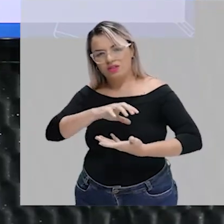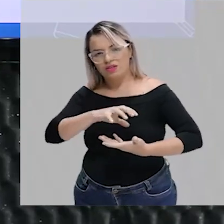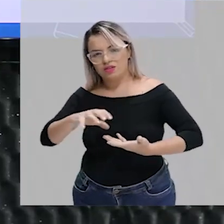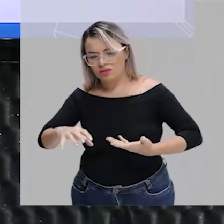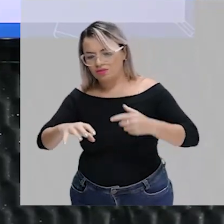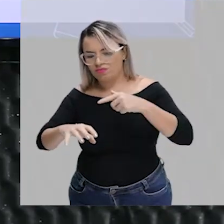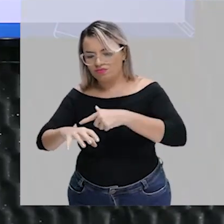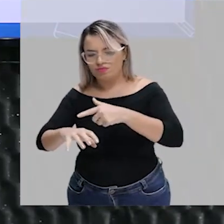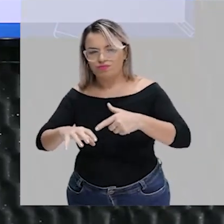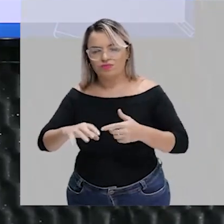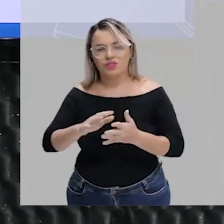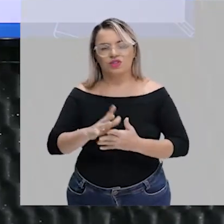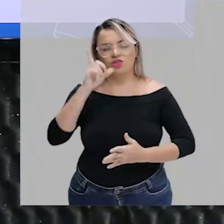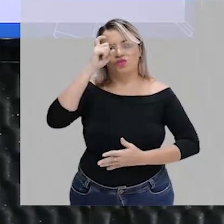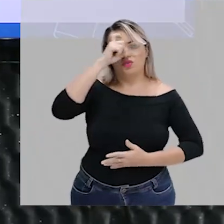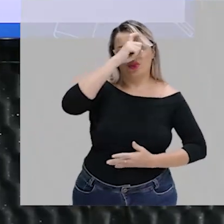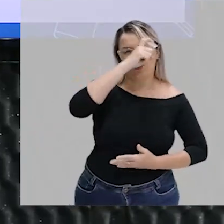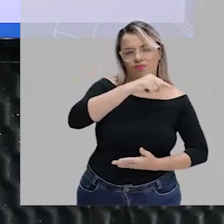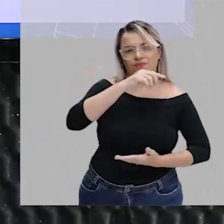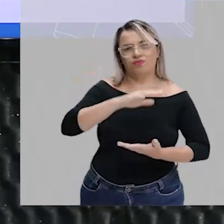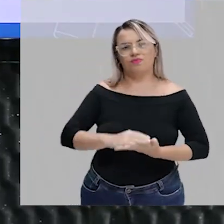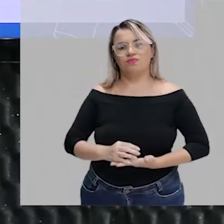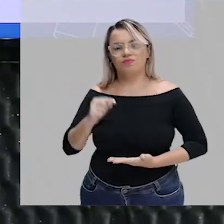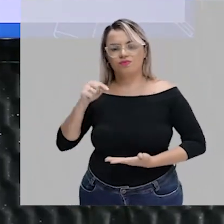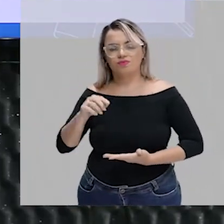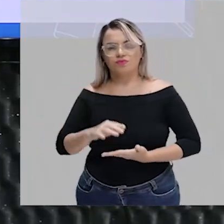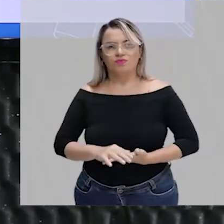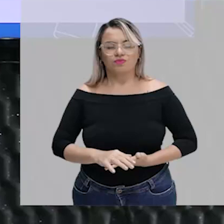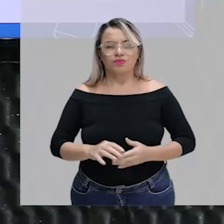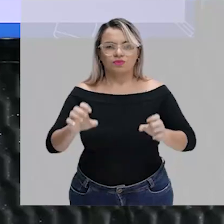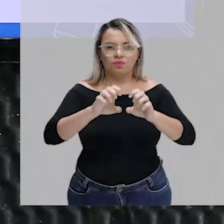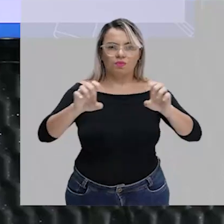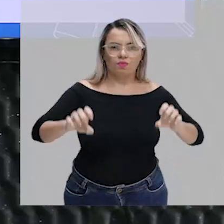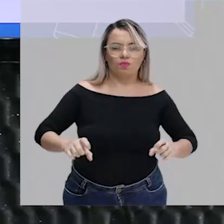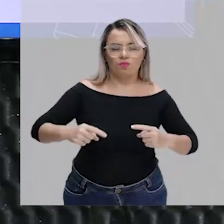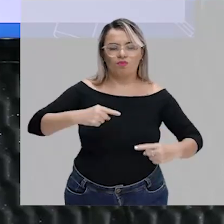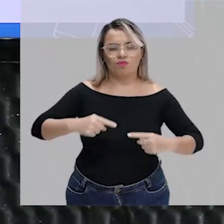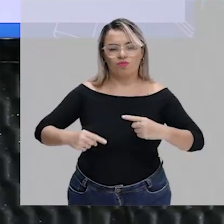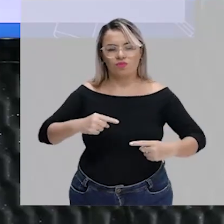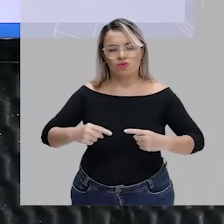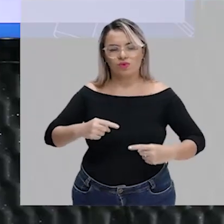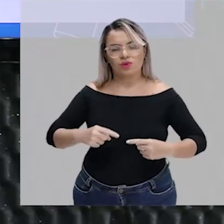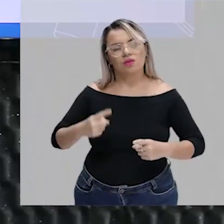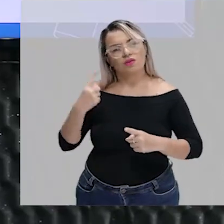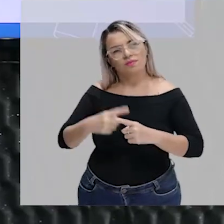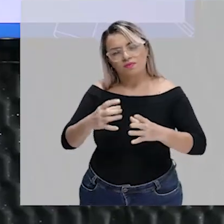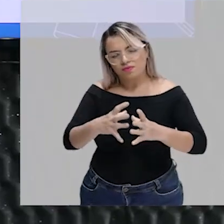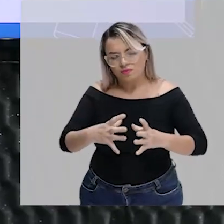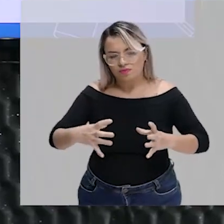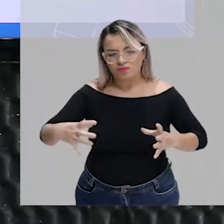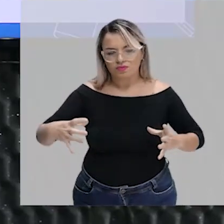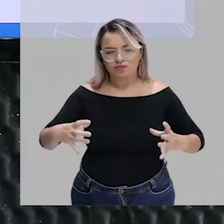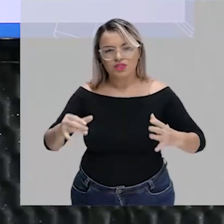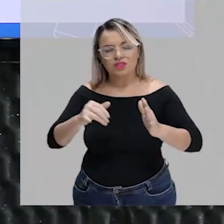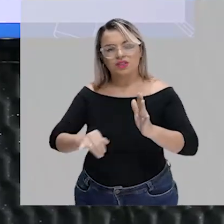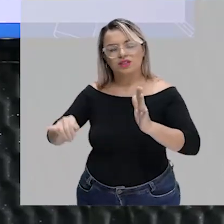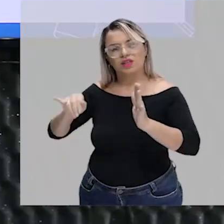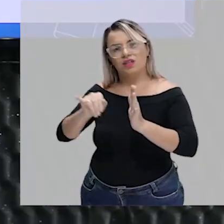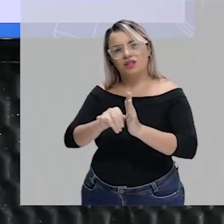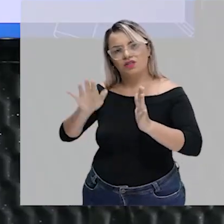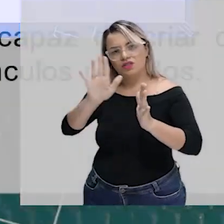era um ponto dificultador para a formação dessa estrutura política e dessa identidade política e nacional no país.